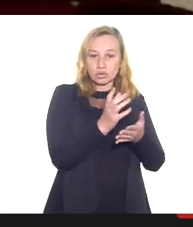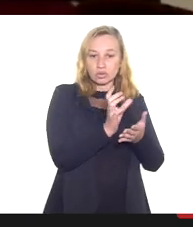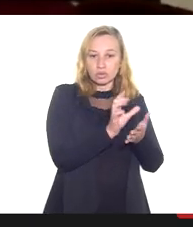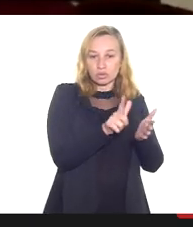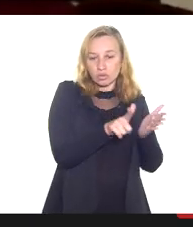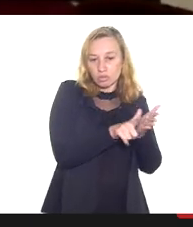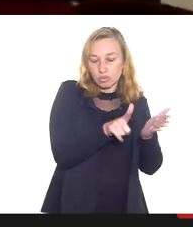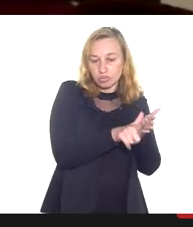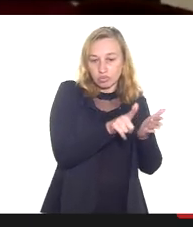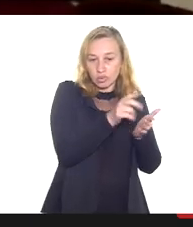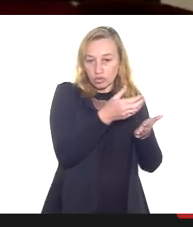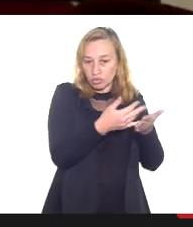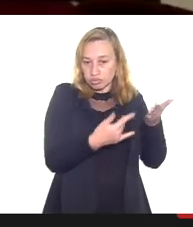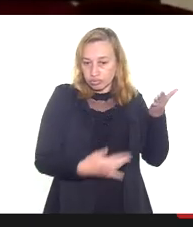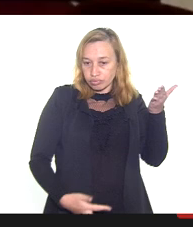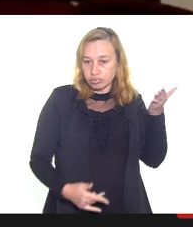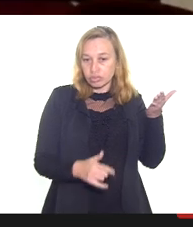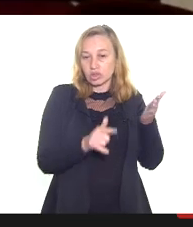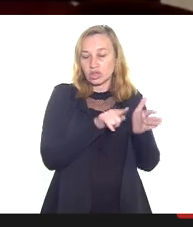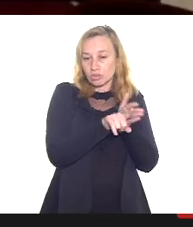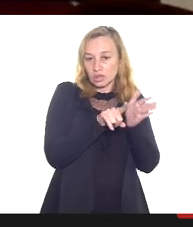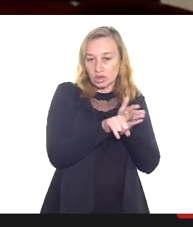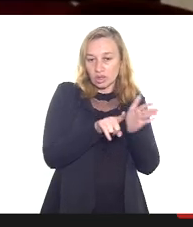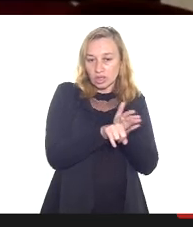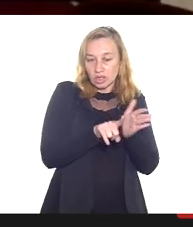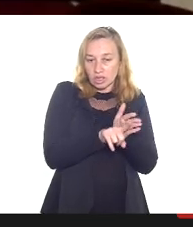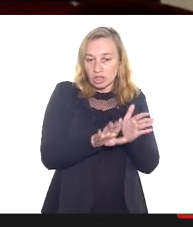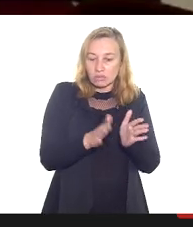uma média, né, de